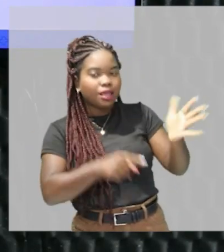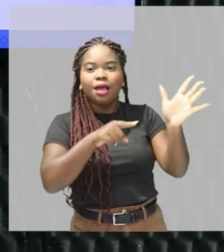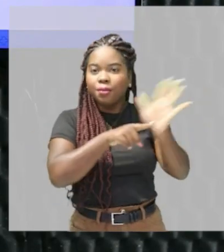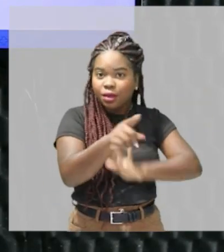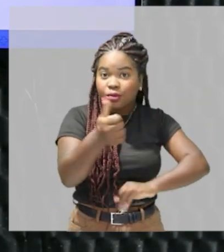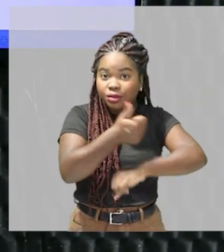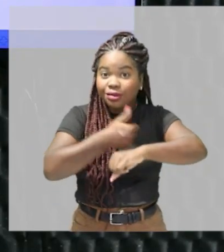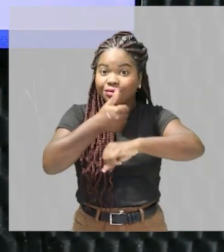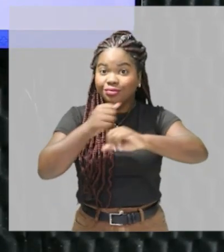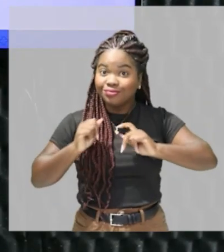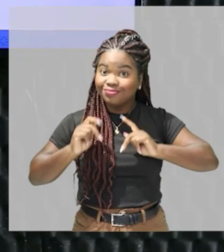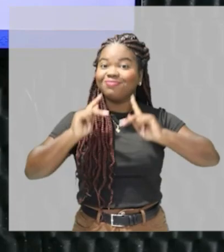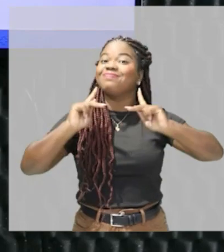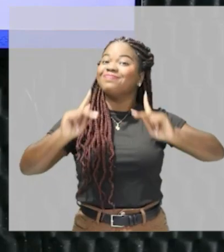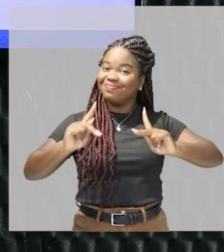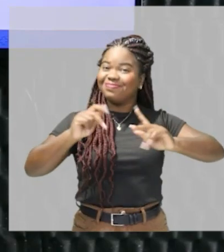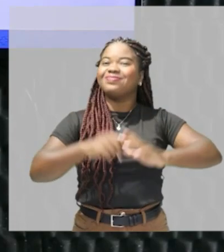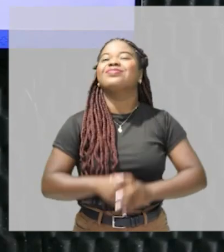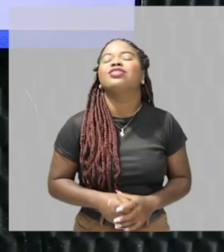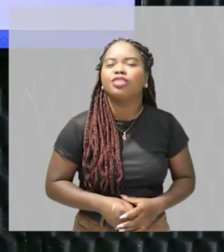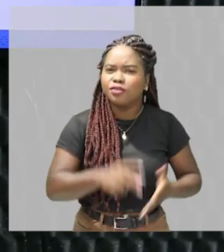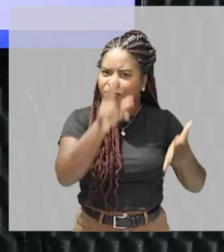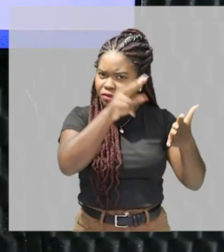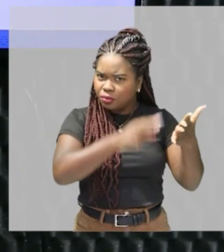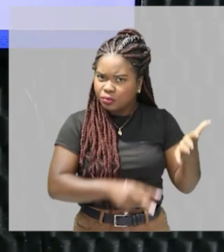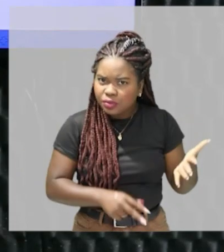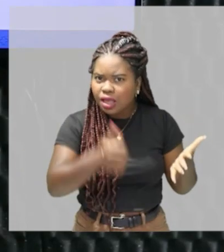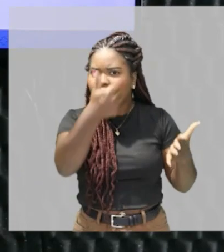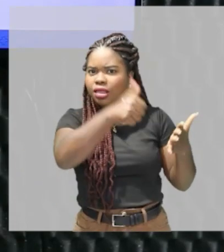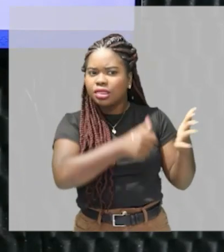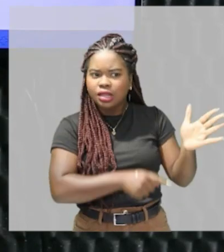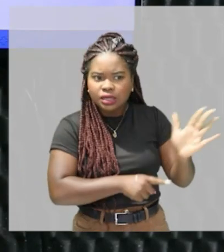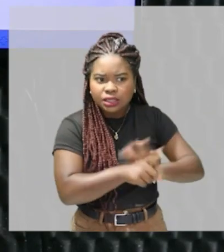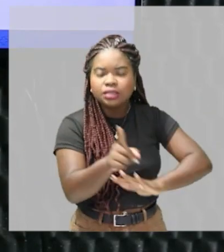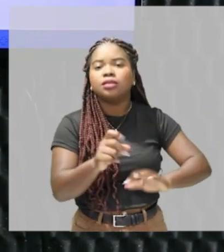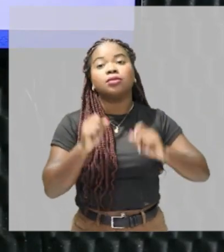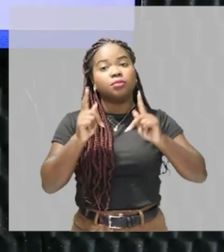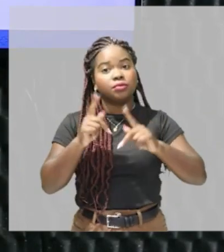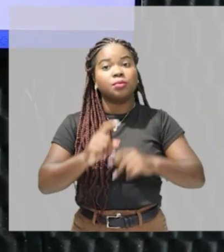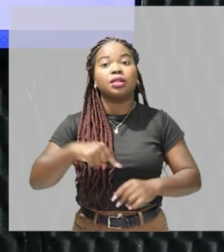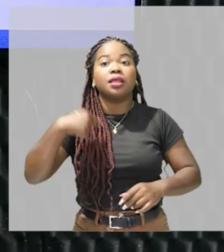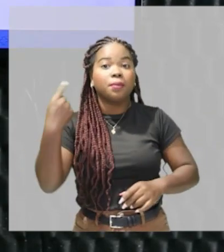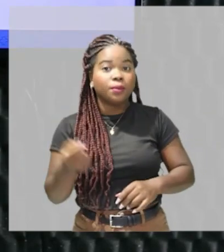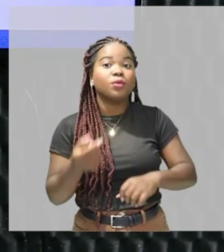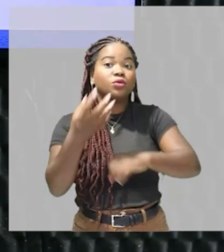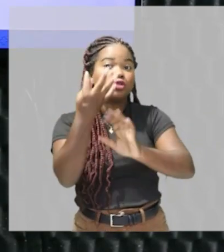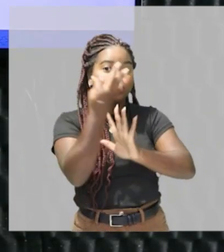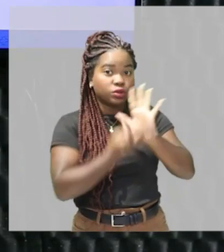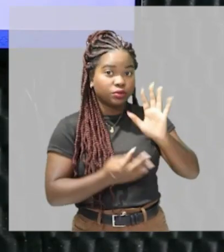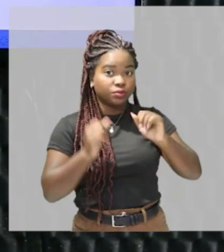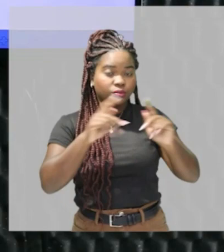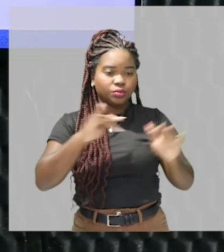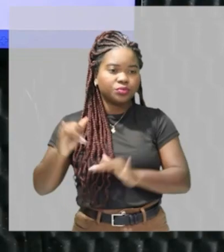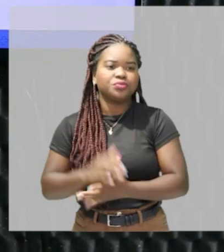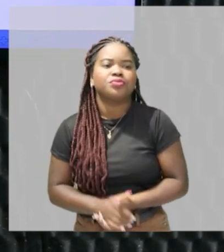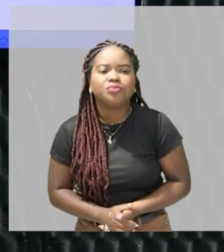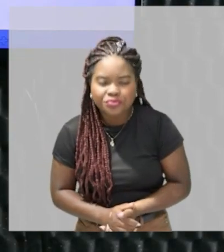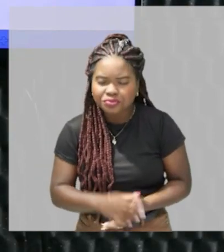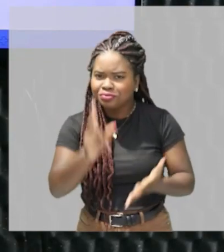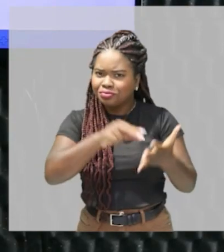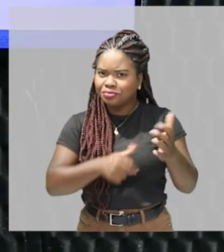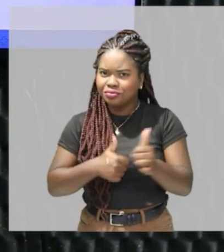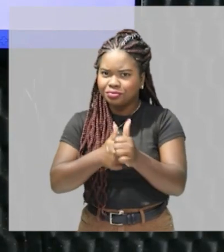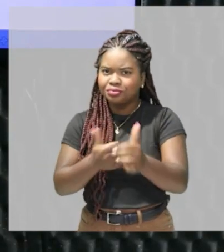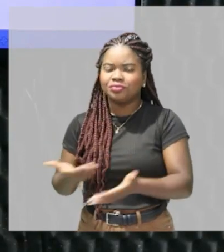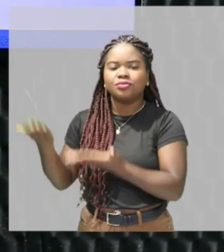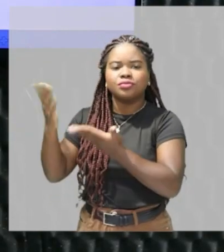vamos lá para a questão para a gente ver o que a questão está pedindo, para você já saber o que você tem que procurar no texto. Muitas pessoas tentam